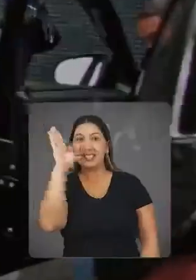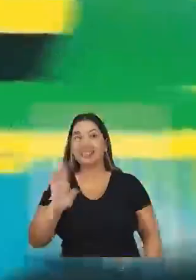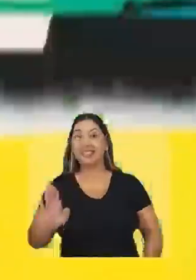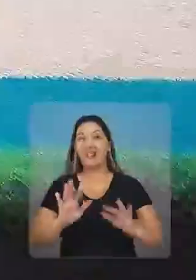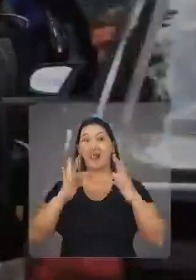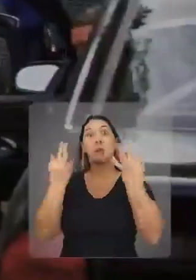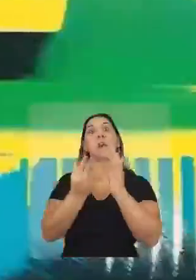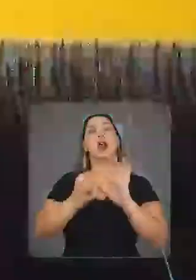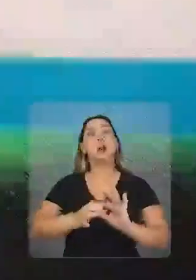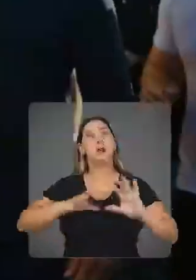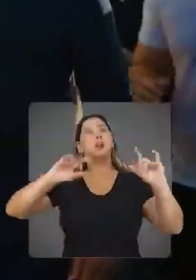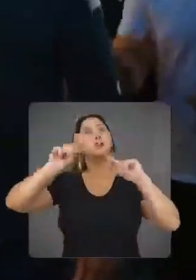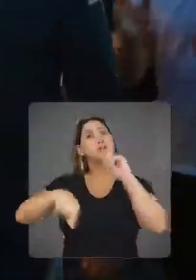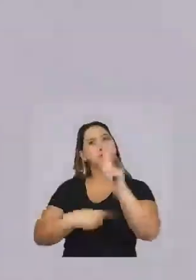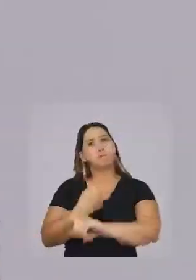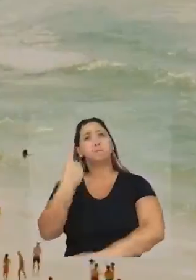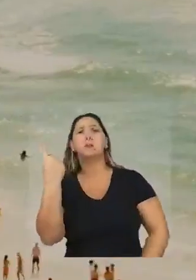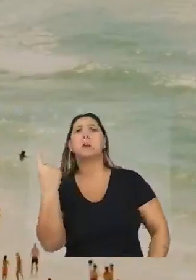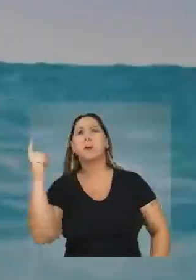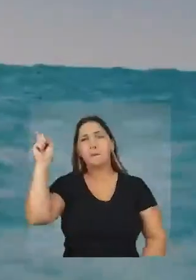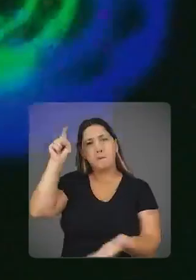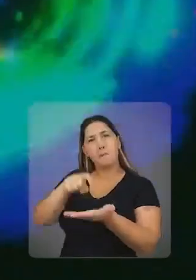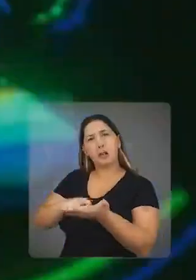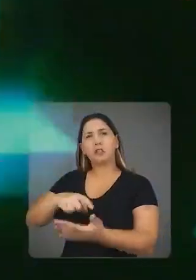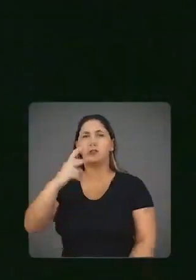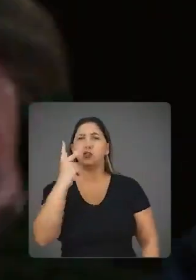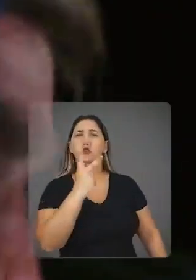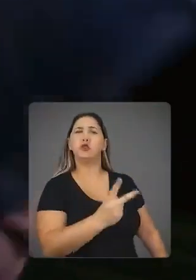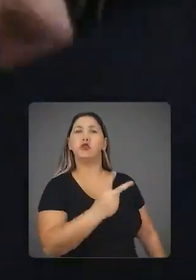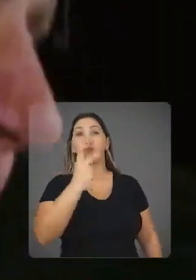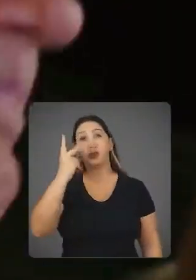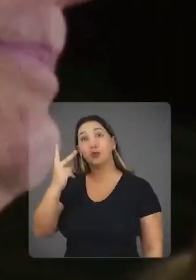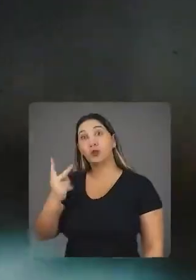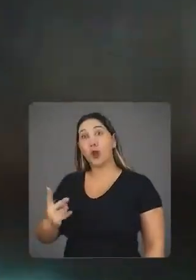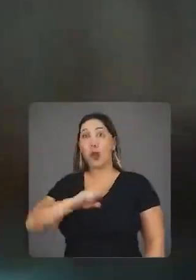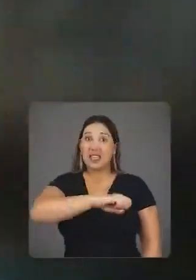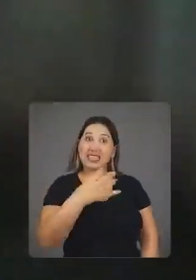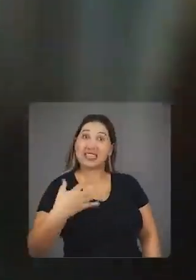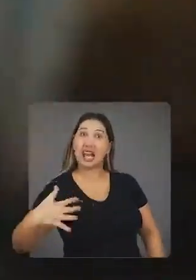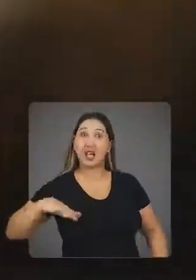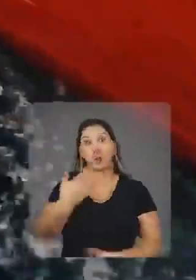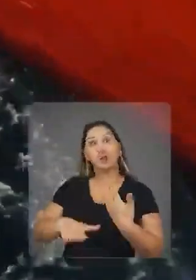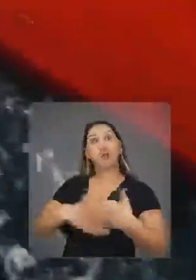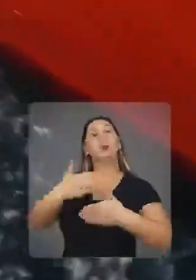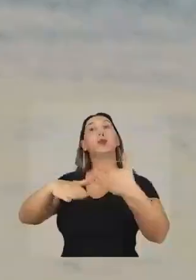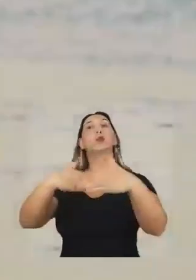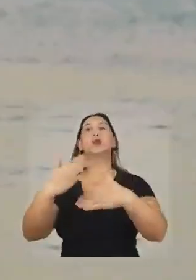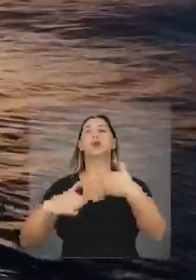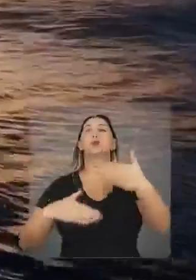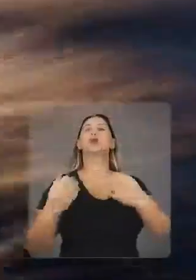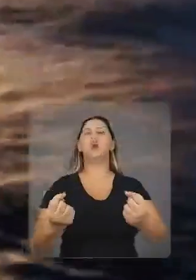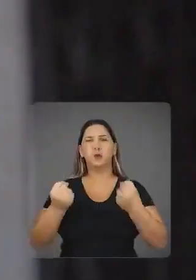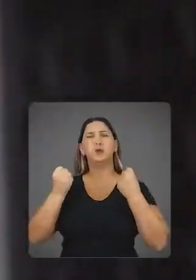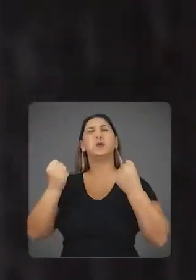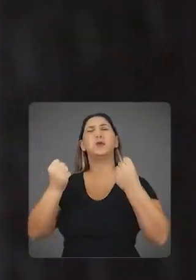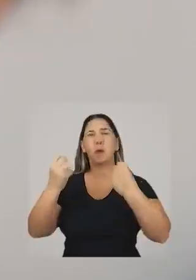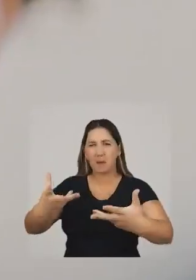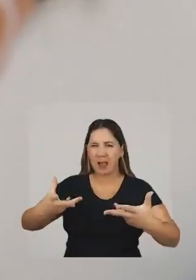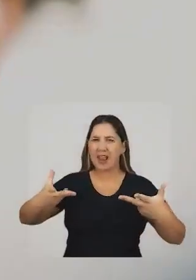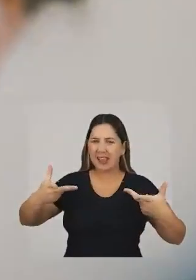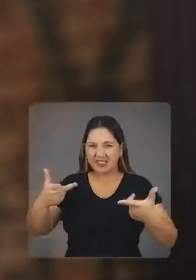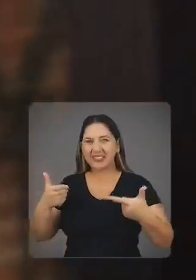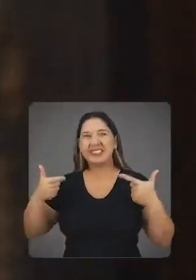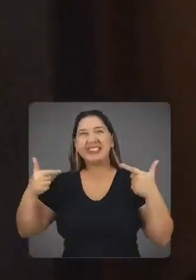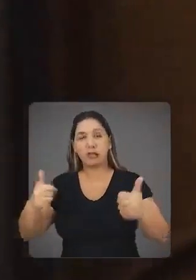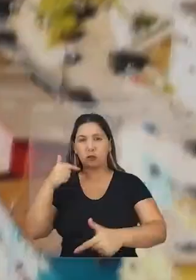evolução. Aperte o dois pra Santos prosperar. 22 Rosana vale, toda Santos vai brilhar. Pra Santos fica show, ela sempre